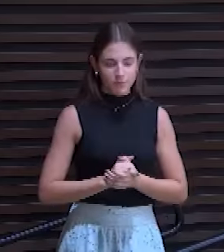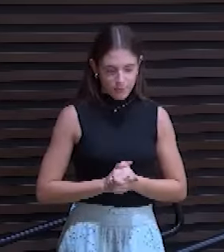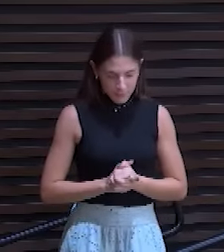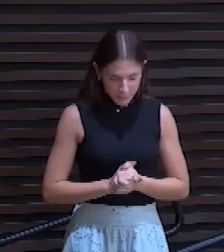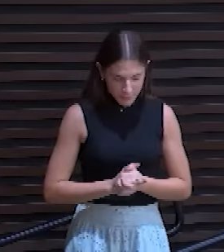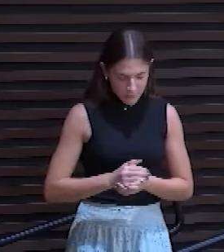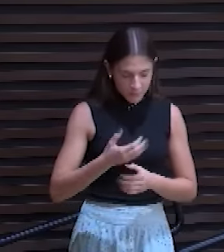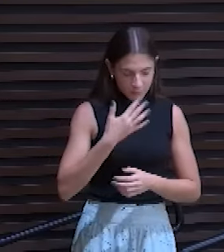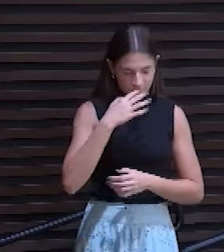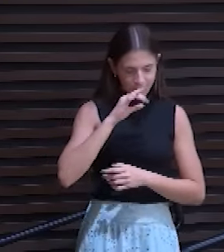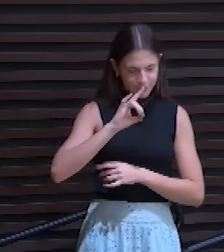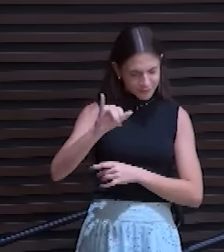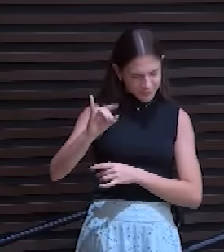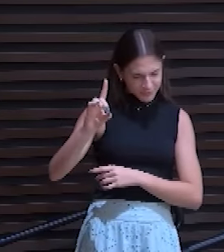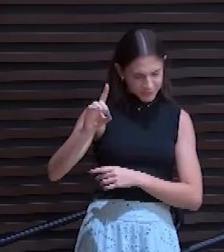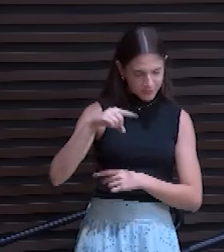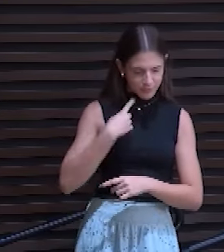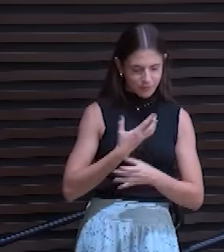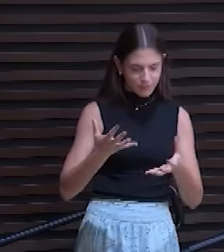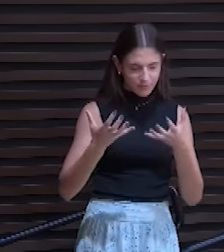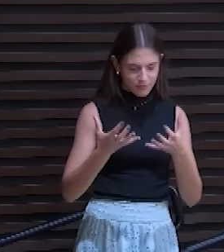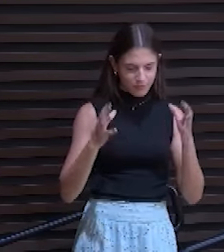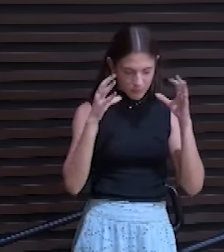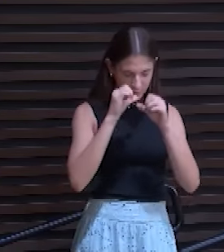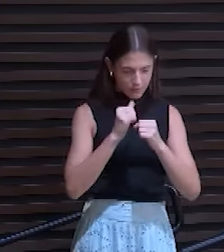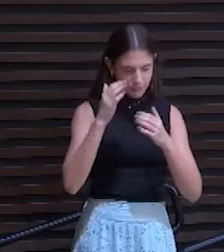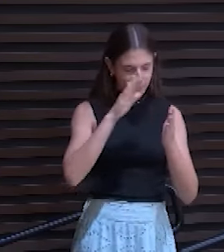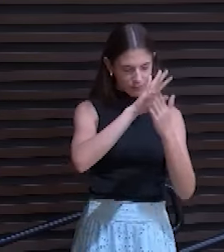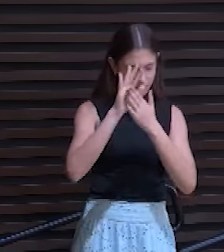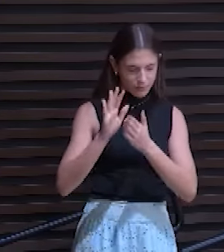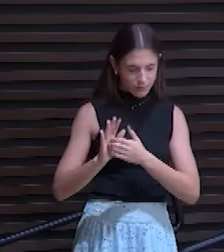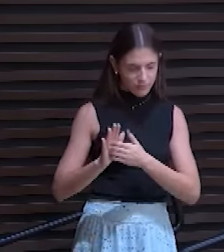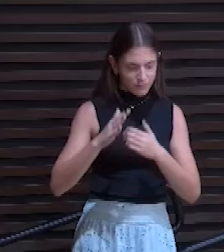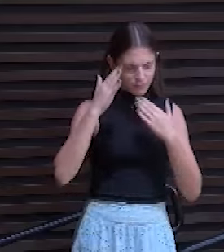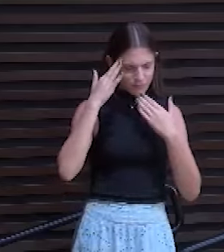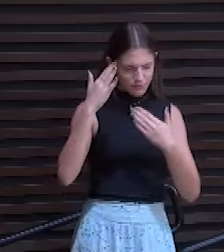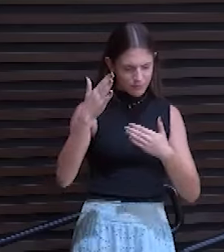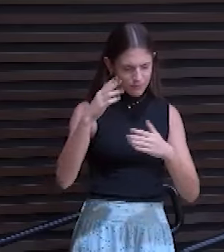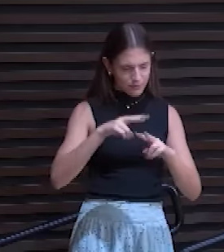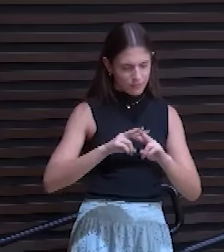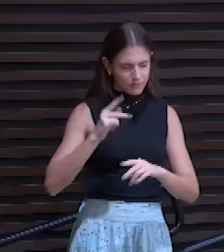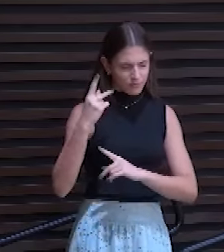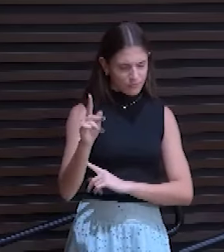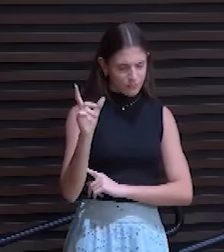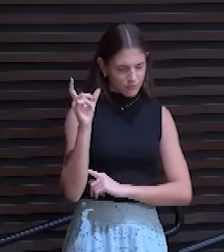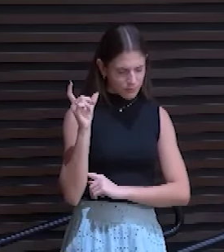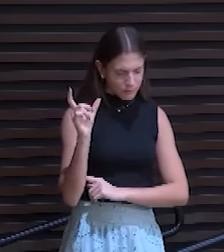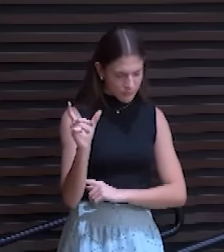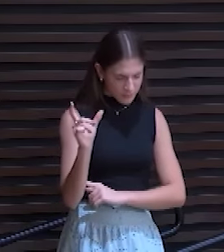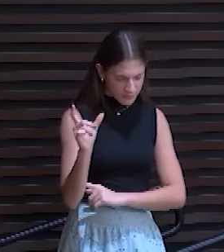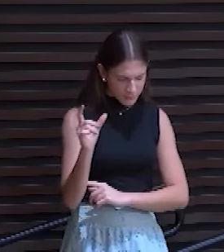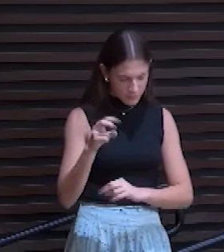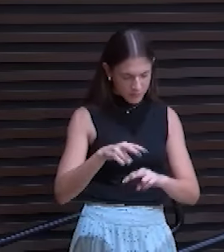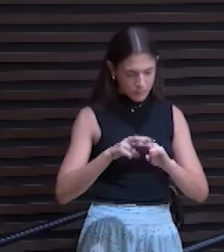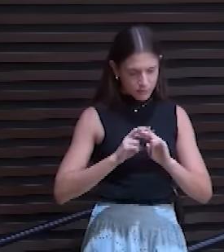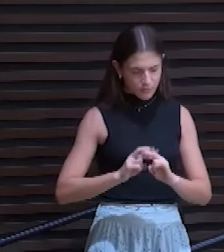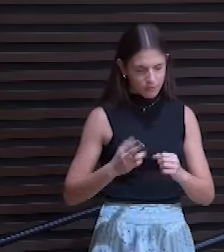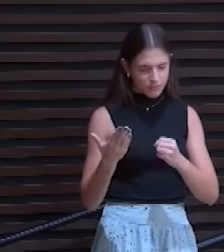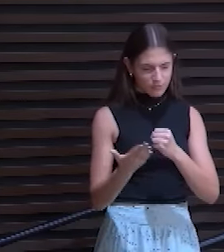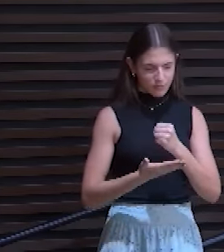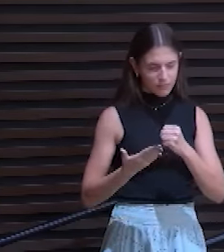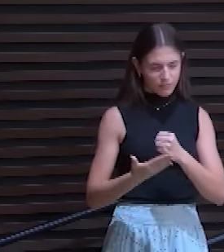Pai, nós queremos nessa noite te louvar e te agradecer. Te louvar e te agradecer pela tua palavra, por esses princípios